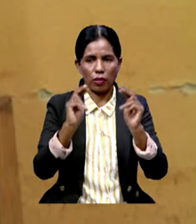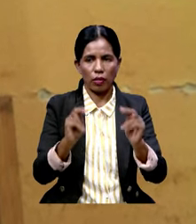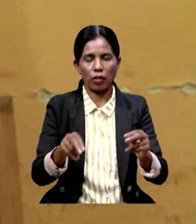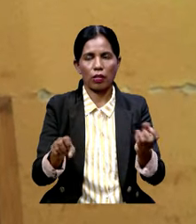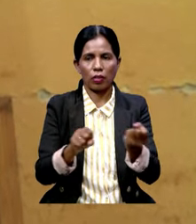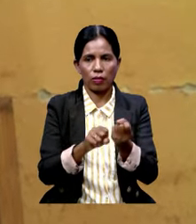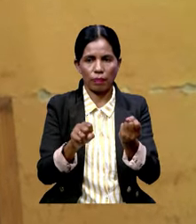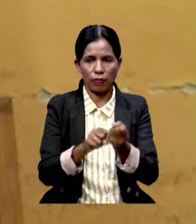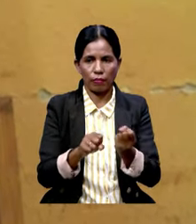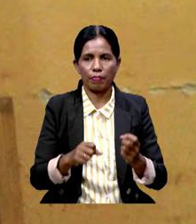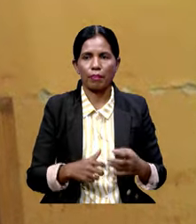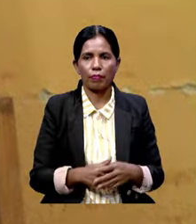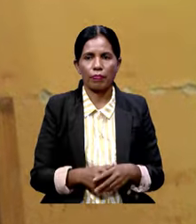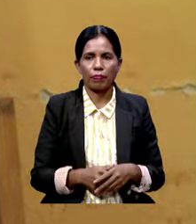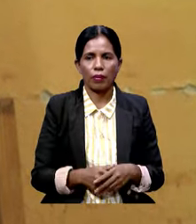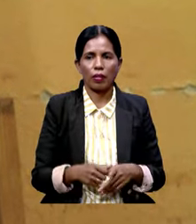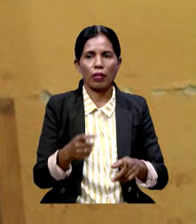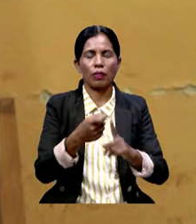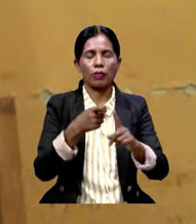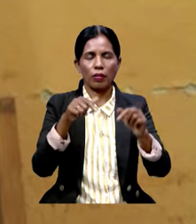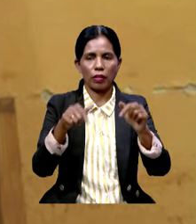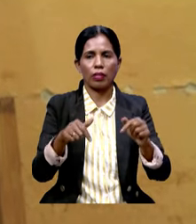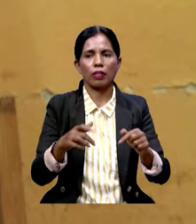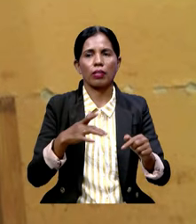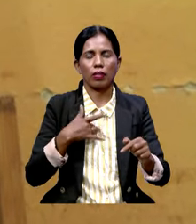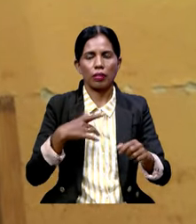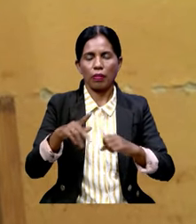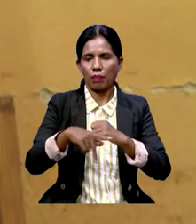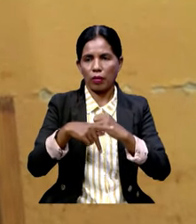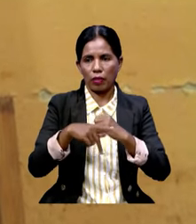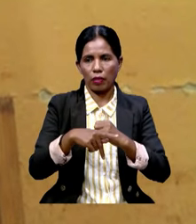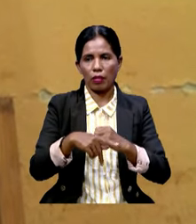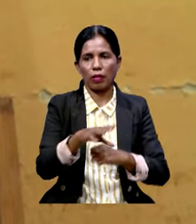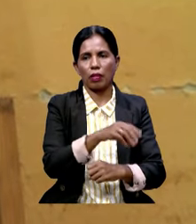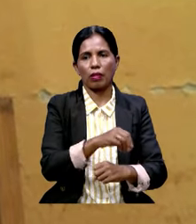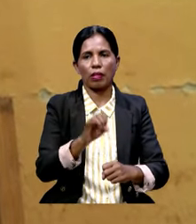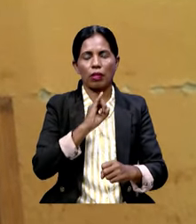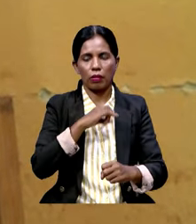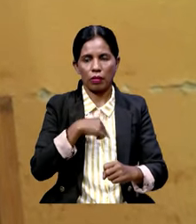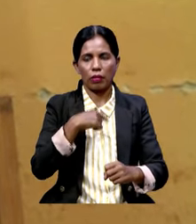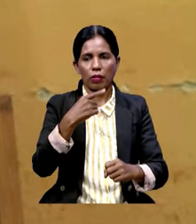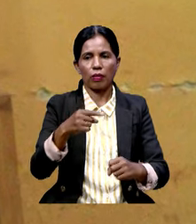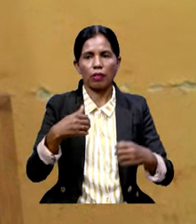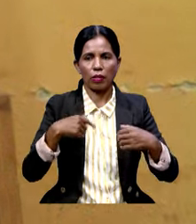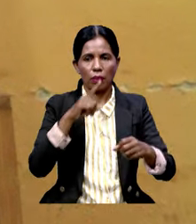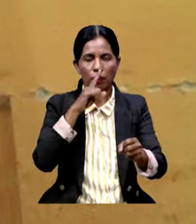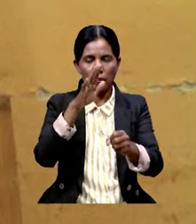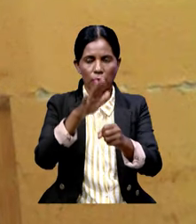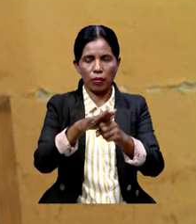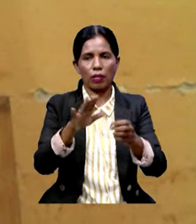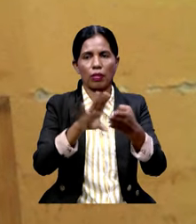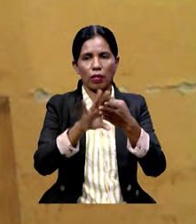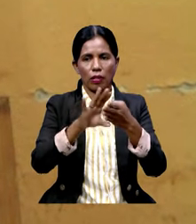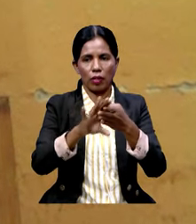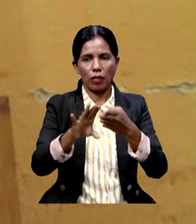contribuir então o livro se ganha se teria partido sim a tua teria nem o compromisso eleitoral